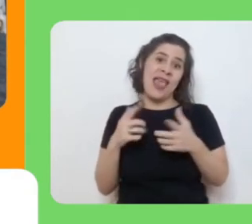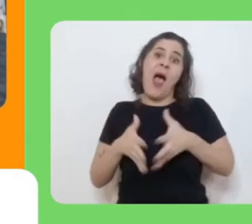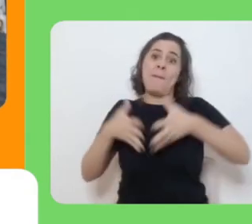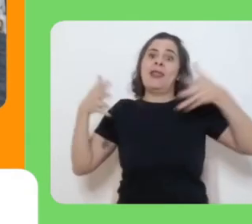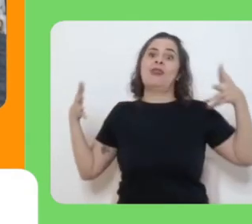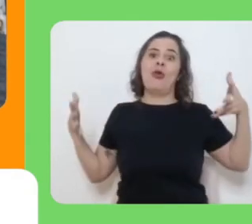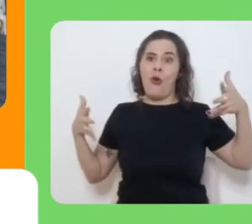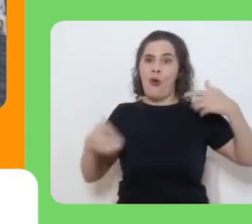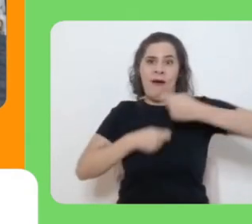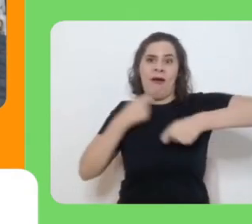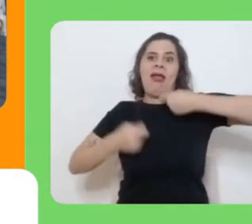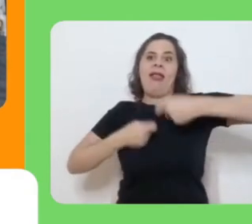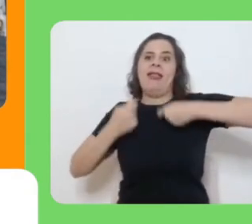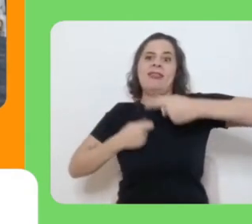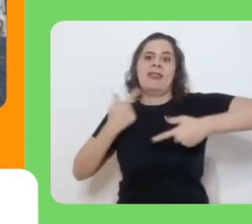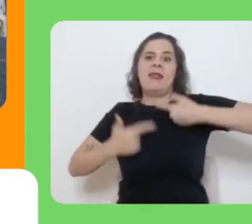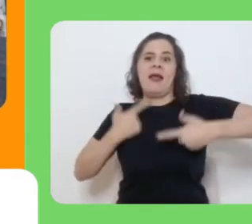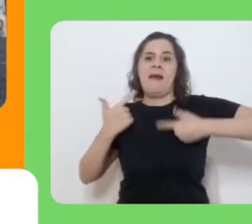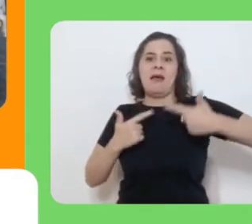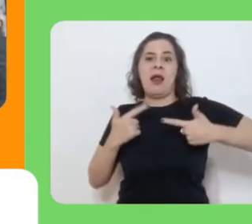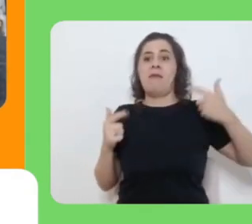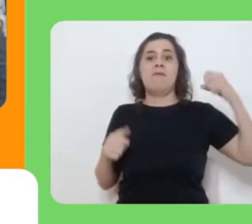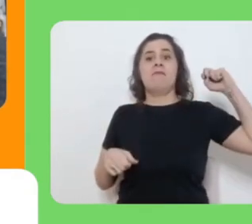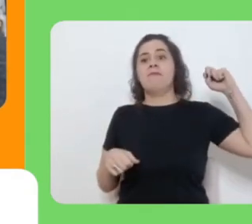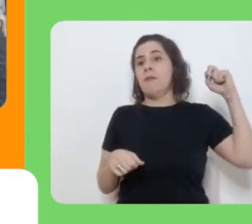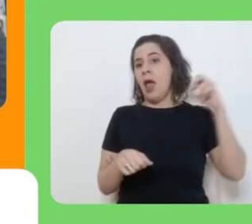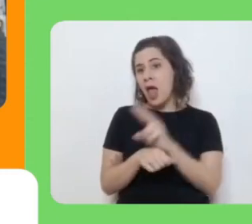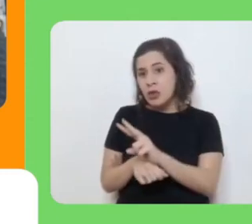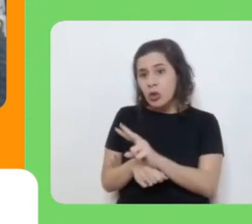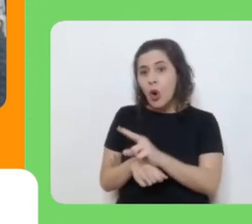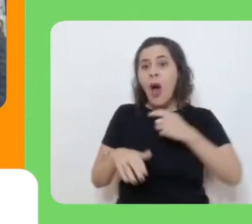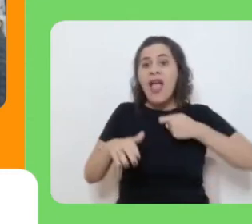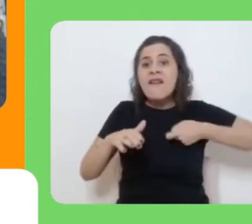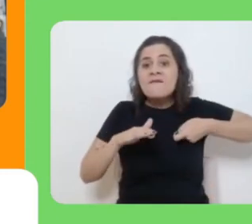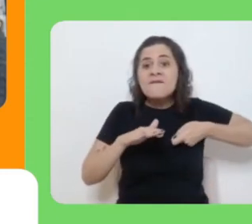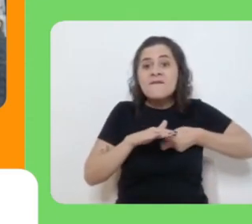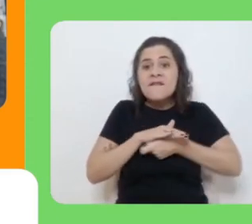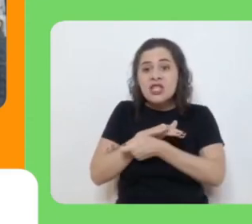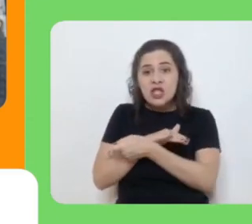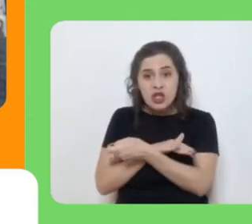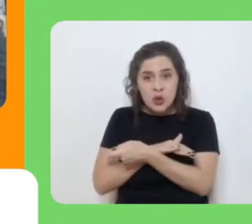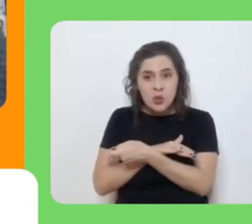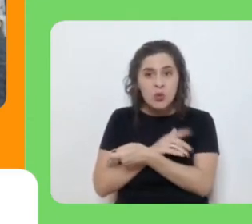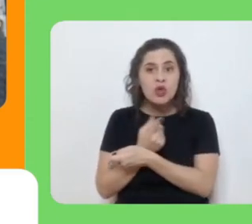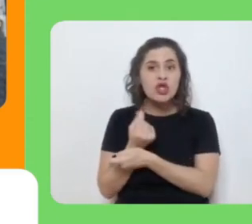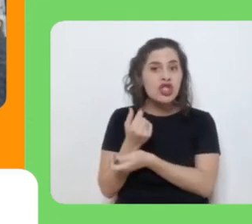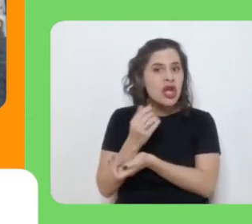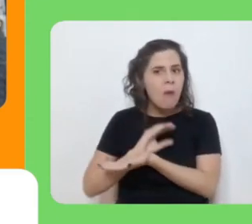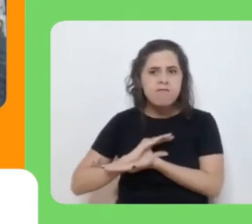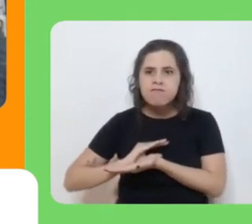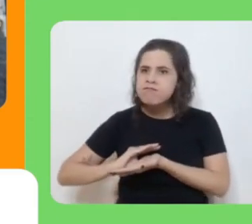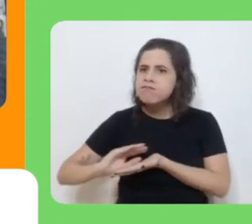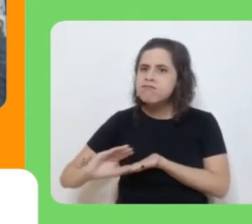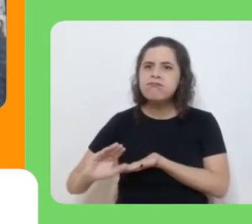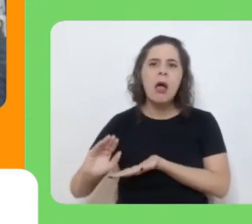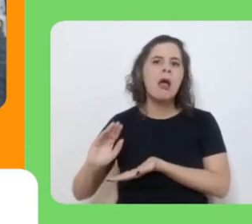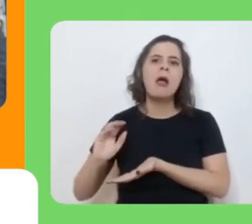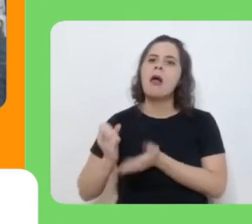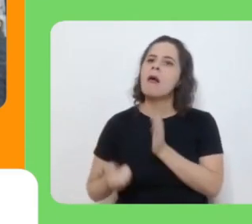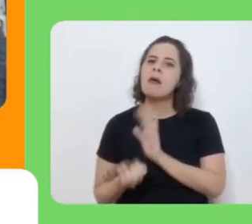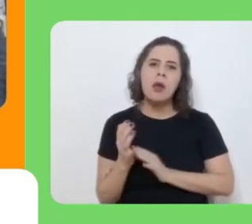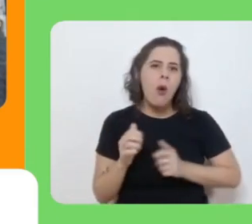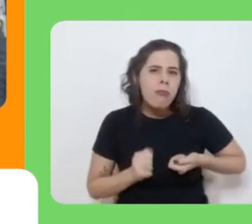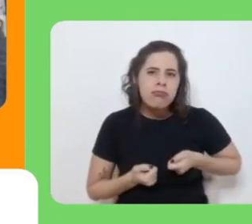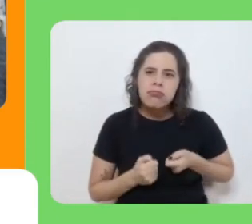bolha. Muita gente que entrou como investidor, investiu, pôs dinheiro, montou estúdio. Eu vi a gente